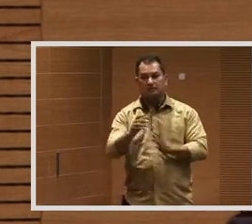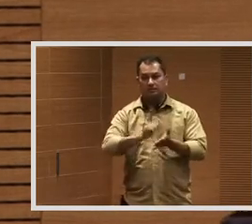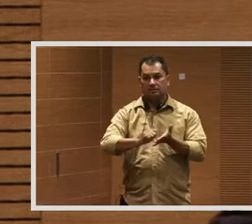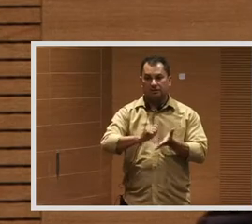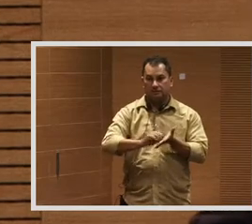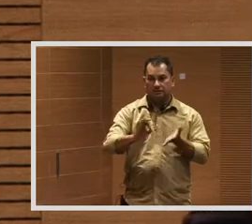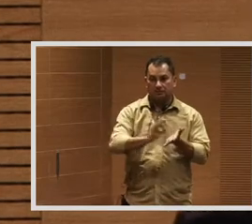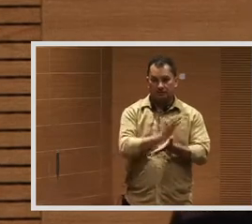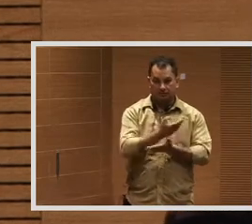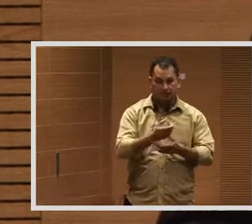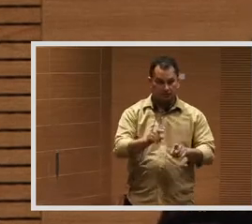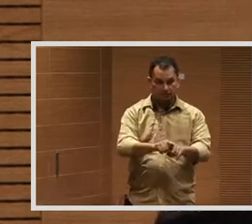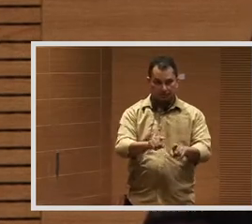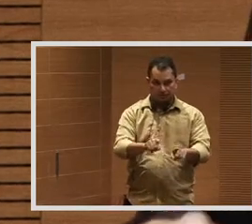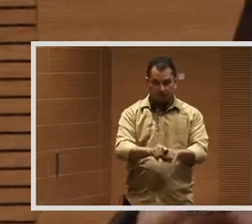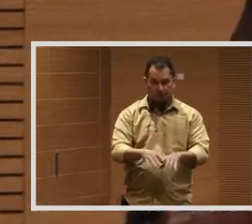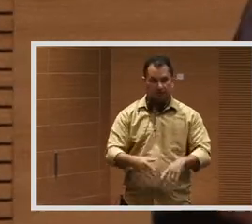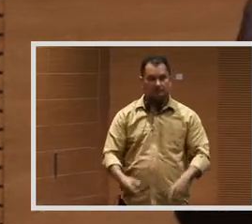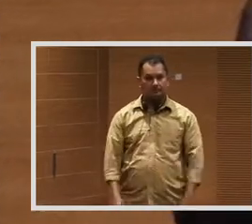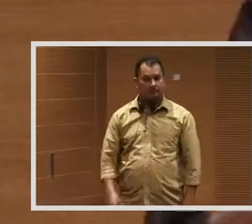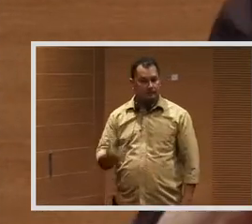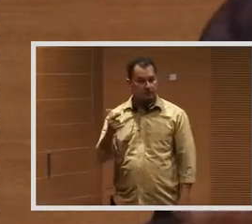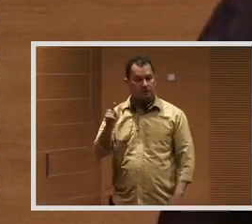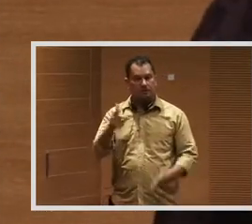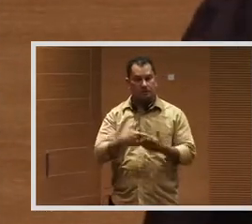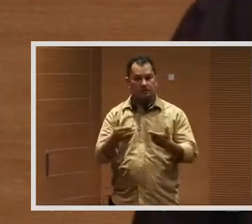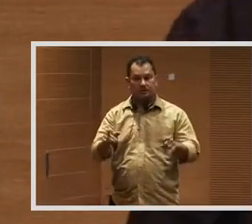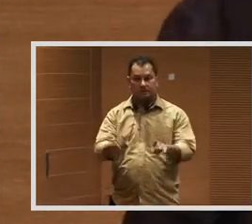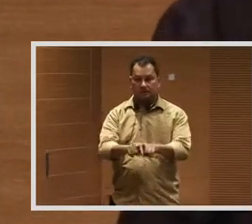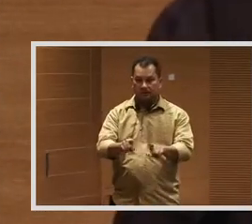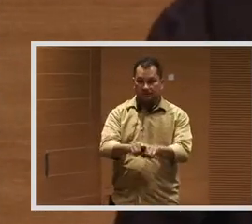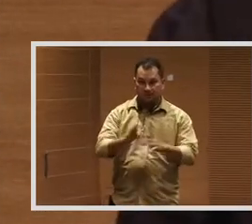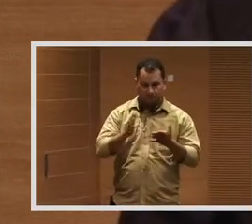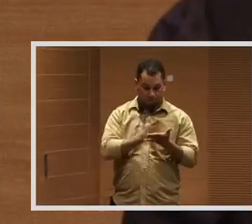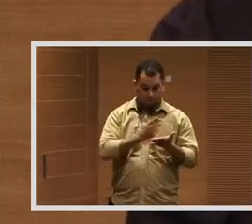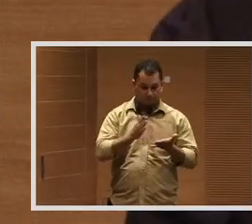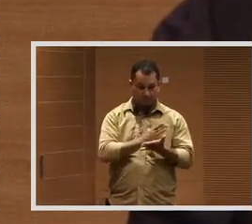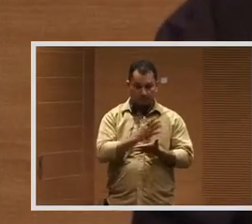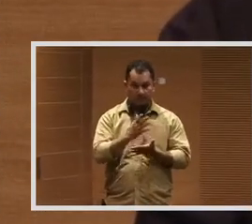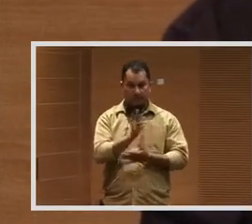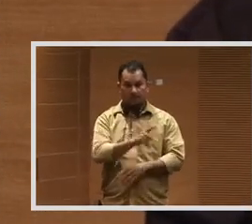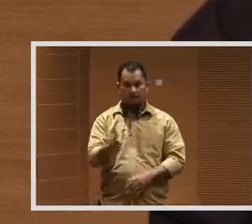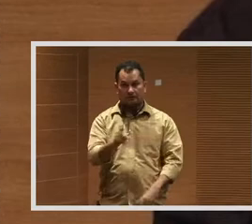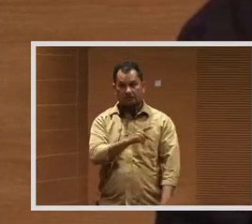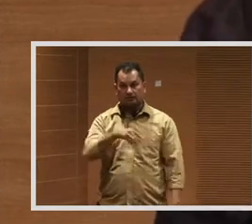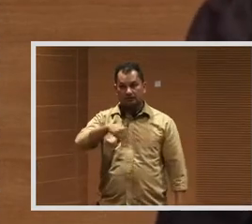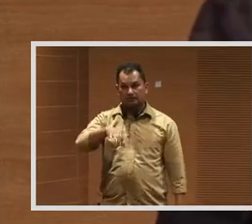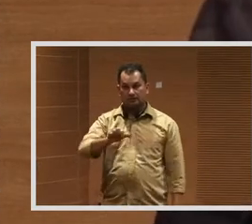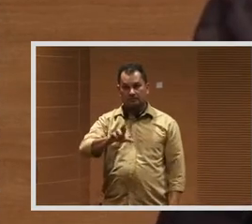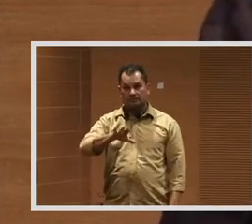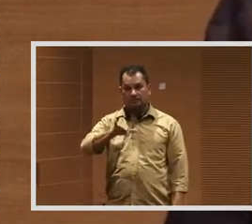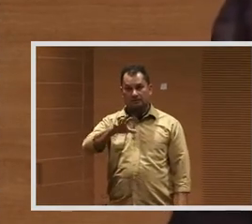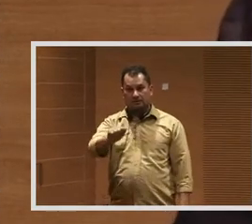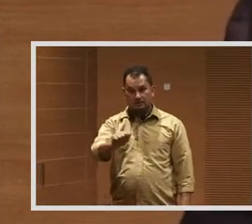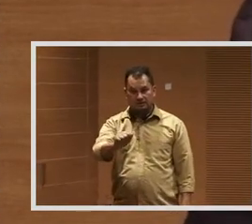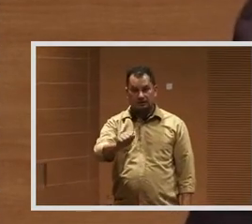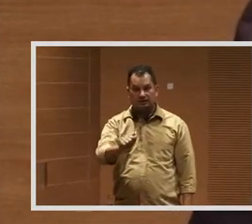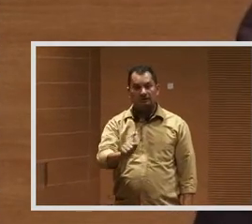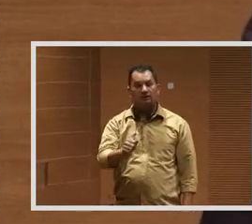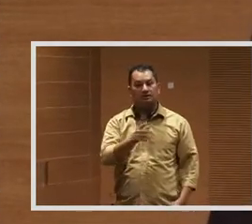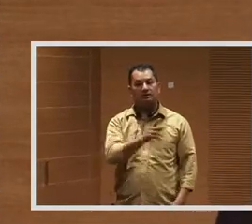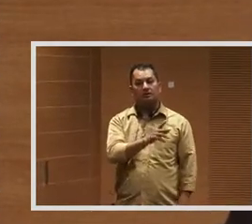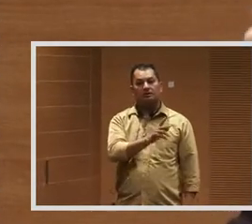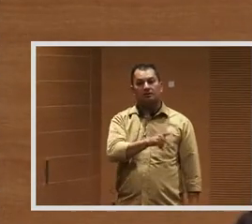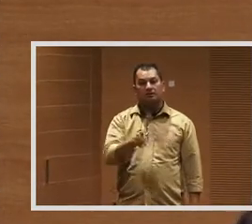tudo. A outra coisa é que os livros também da professora Maria Aparecida Moisés e professora Cecília